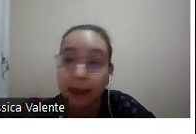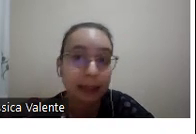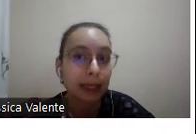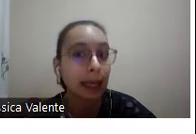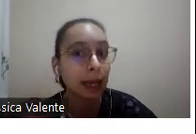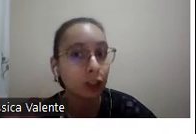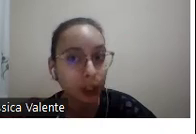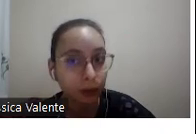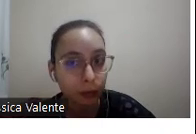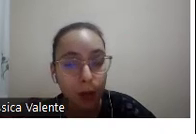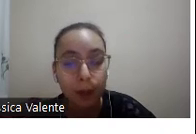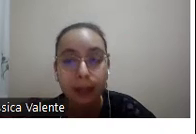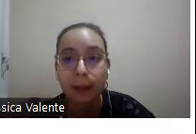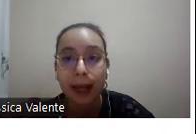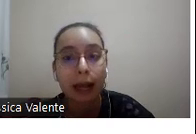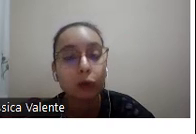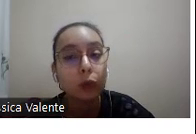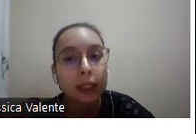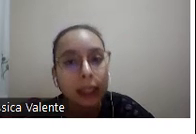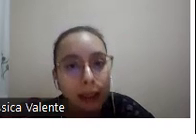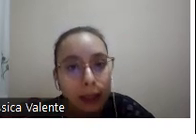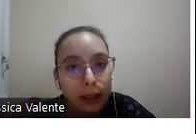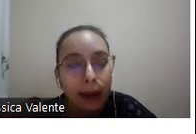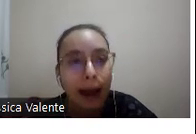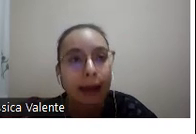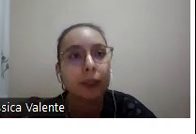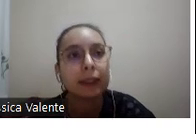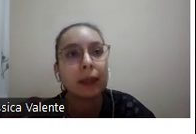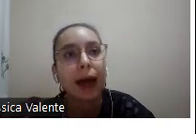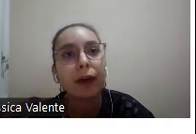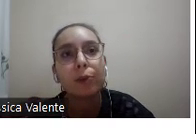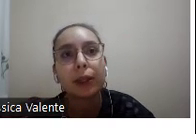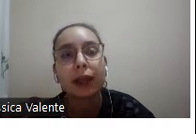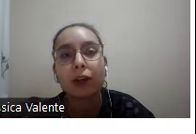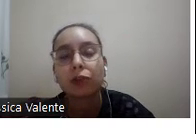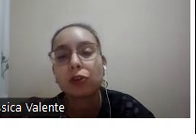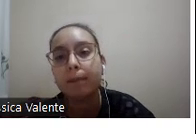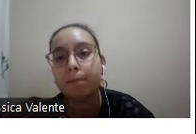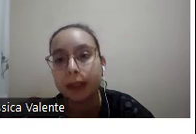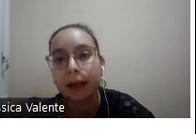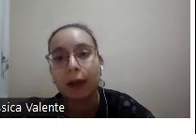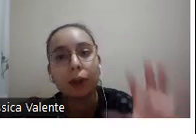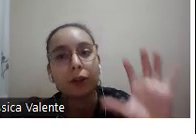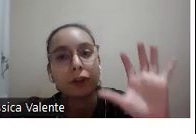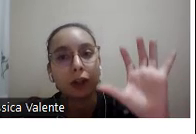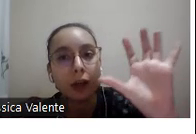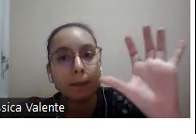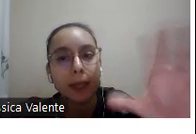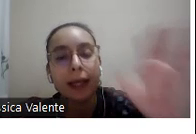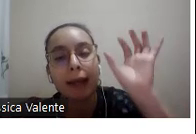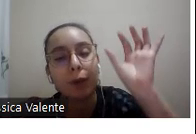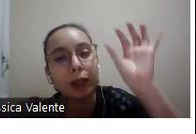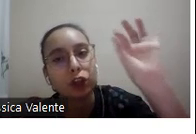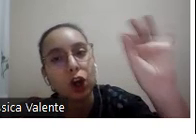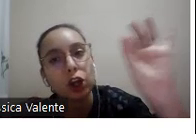mas você tem que ser criativo. Pode ser uma cartolina. Aí, por exemplo, eu vou botar a foto de um aipim. Aí bota a foto do